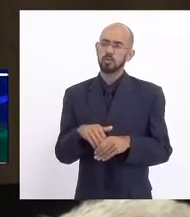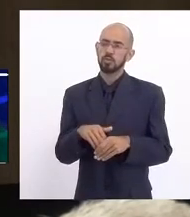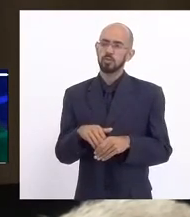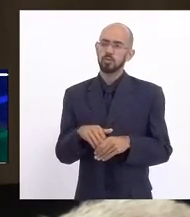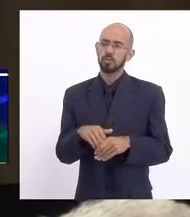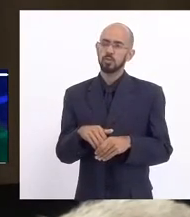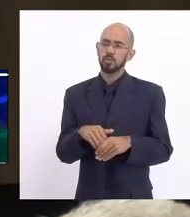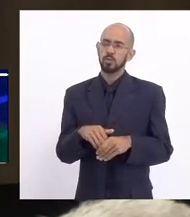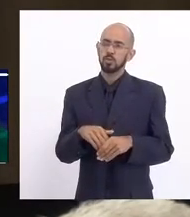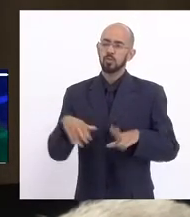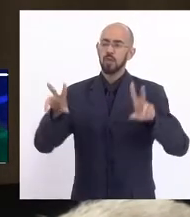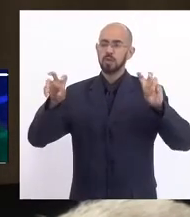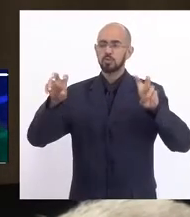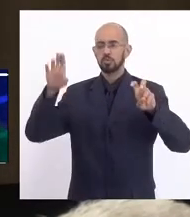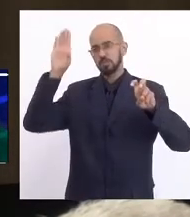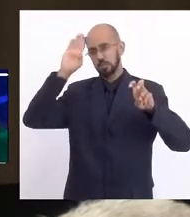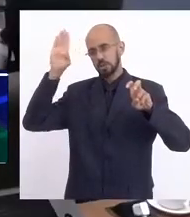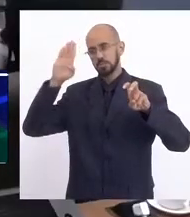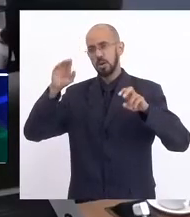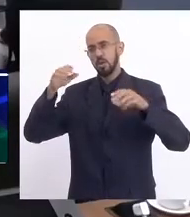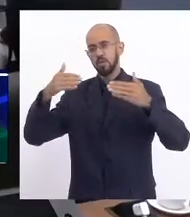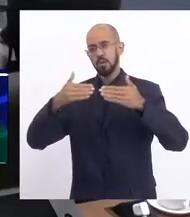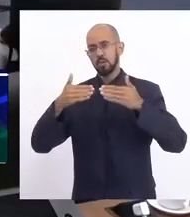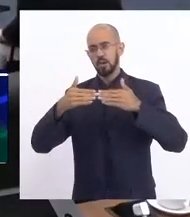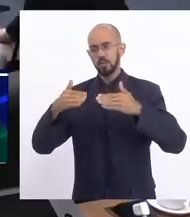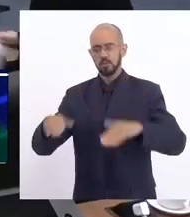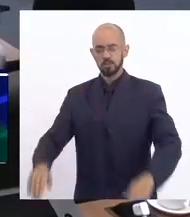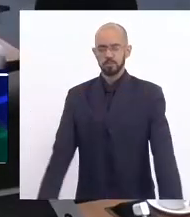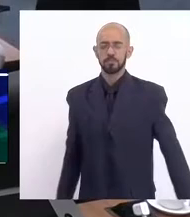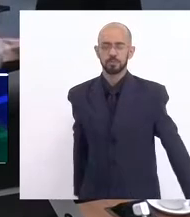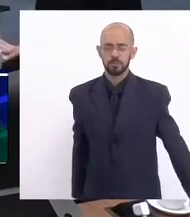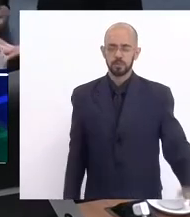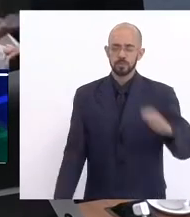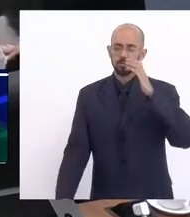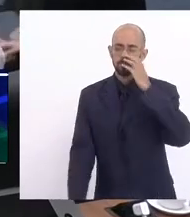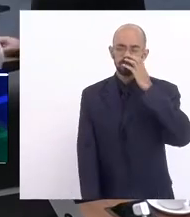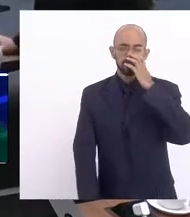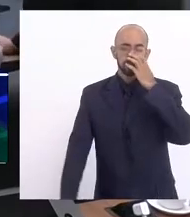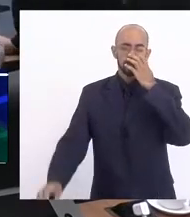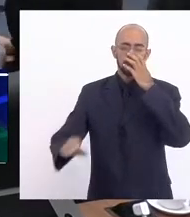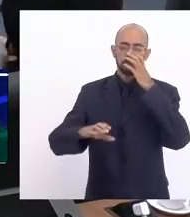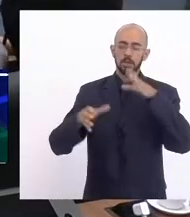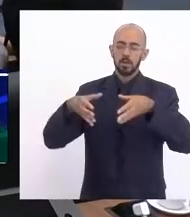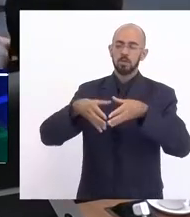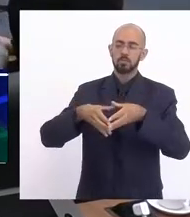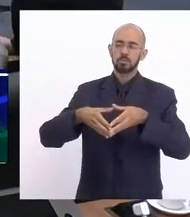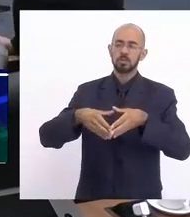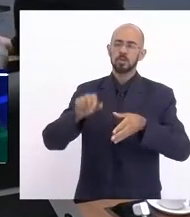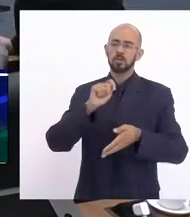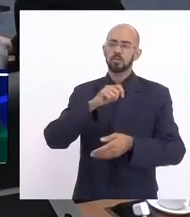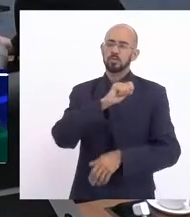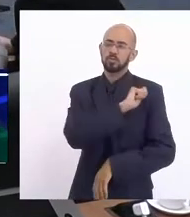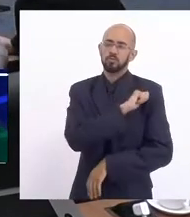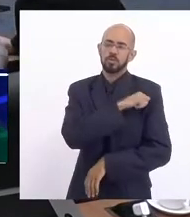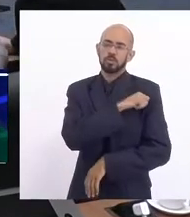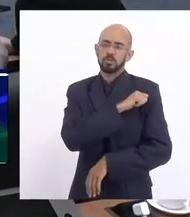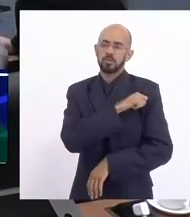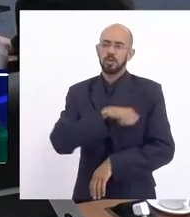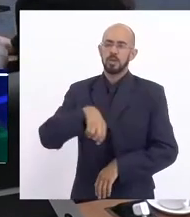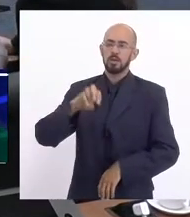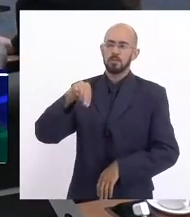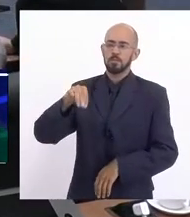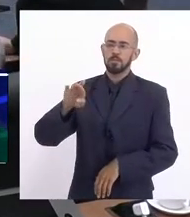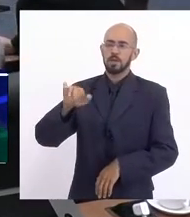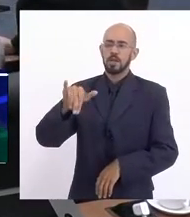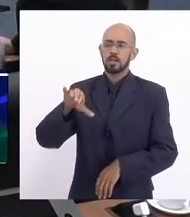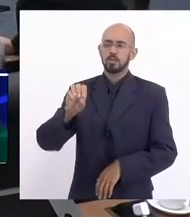no mérito favorável. Pela Comissão de Orçamentos, Finanças, Fiscalização Financeira e Controle, deputado Márcio